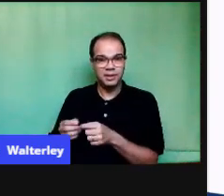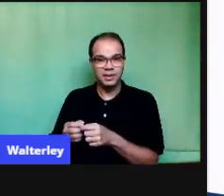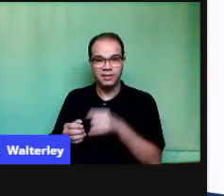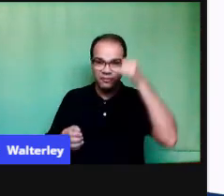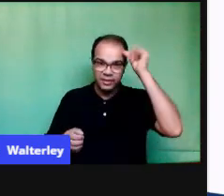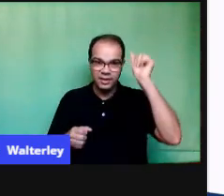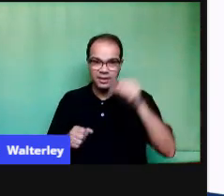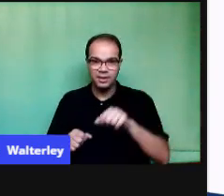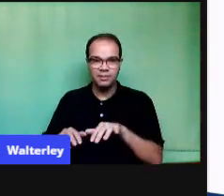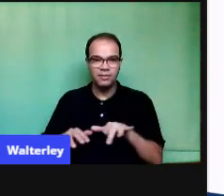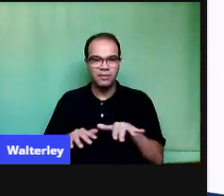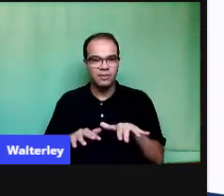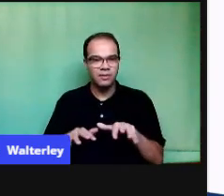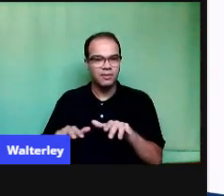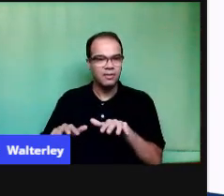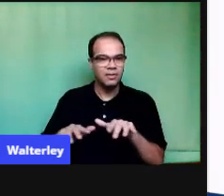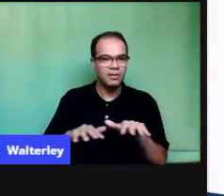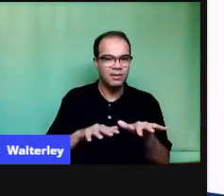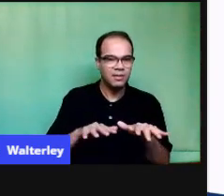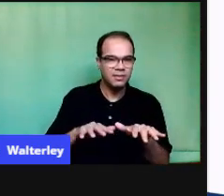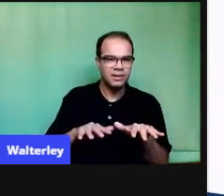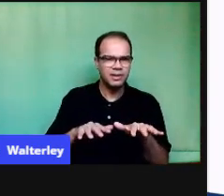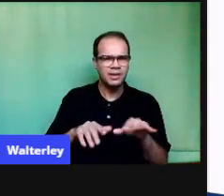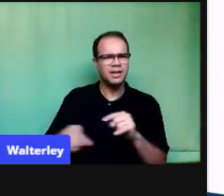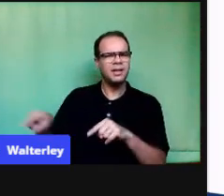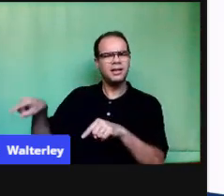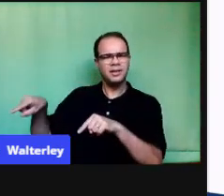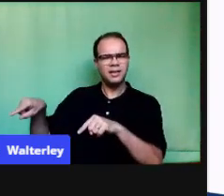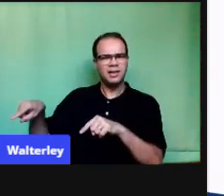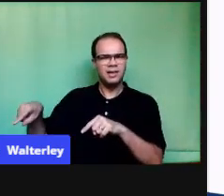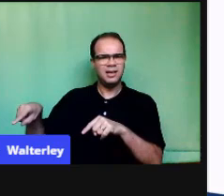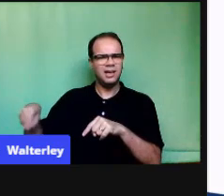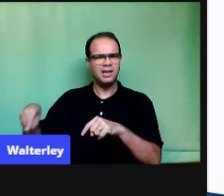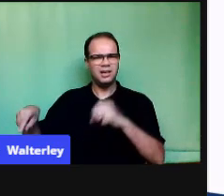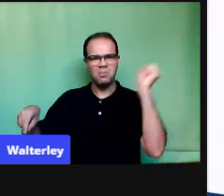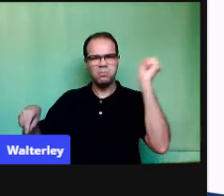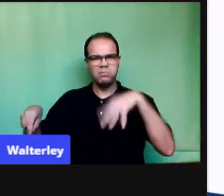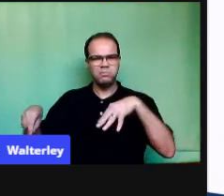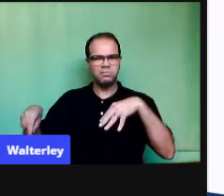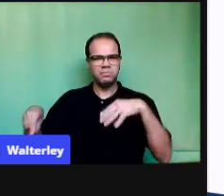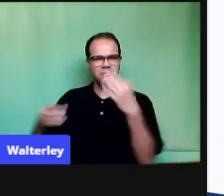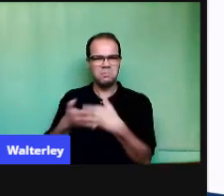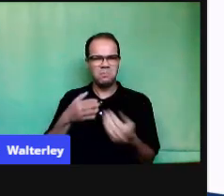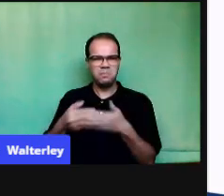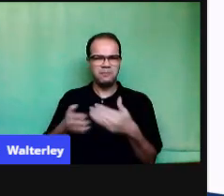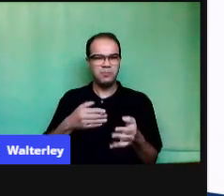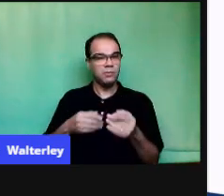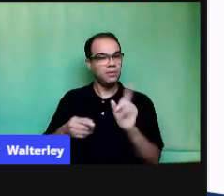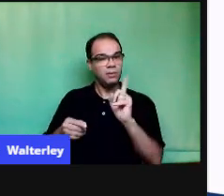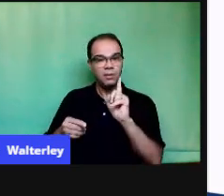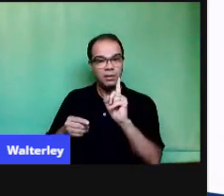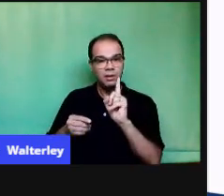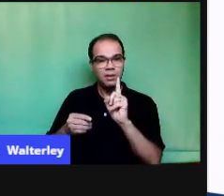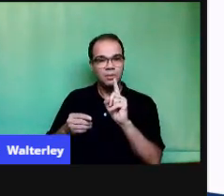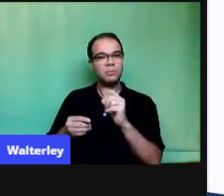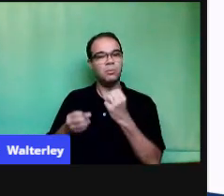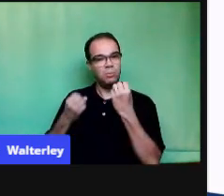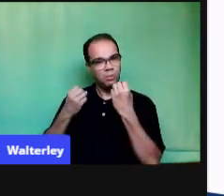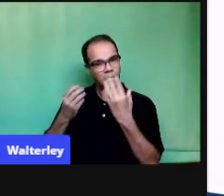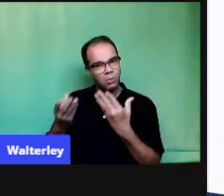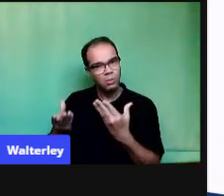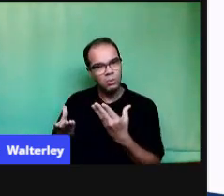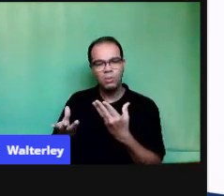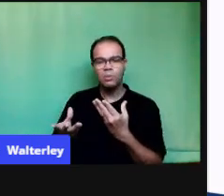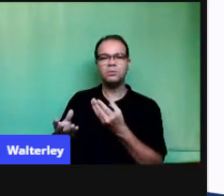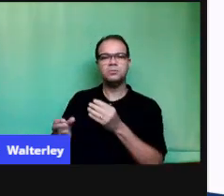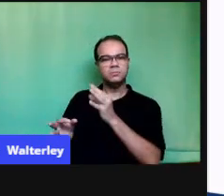ambiente era confortável? Tinha conforto, né? Estava aquecido, porque eles prendem os animais por causa do inverno rigoroso, mas ele